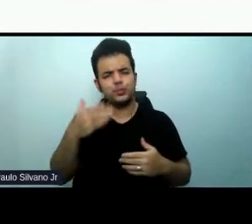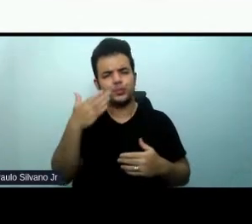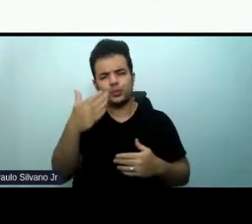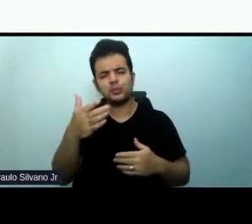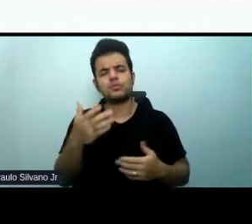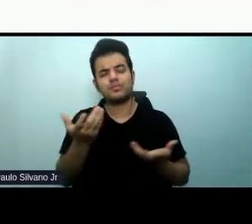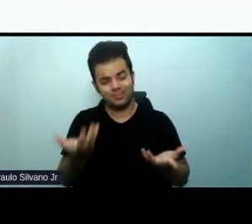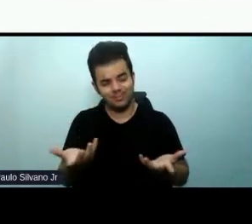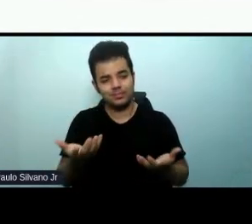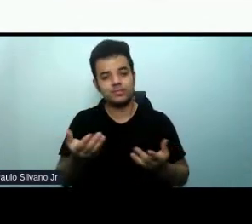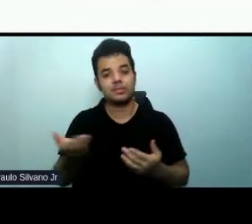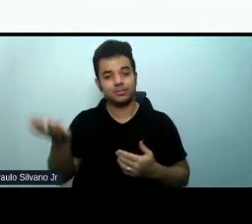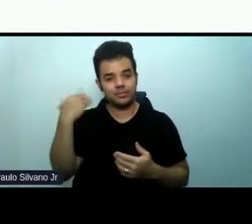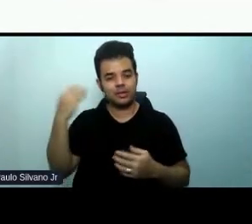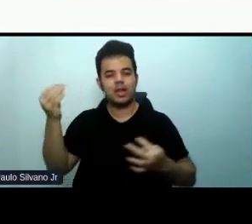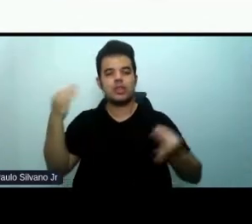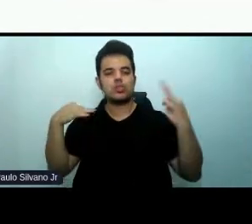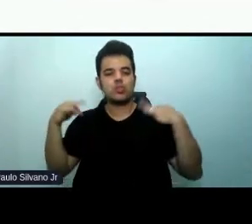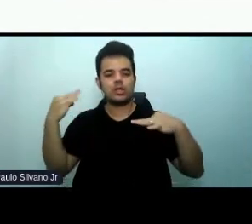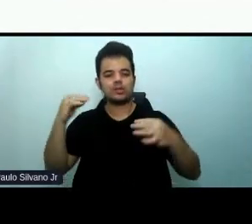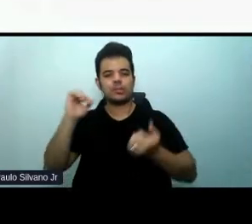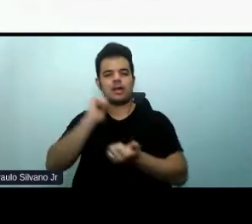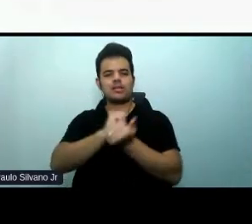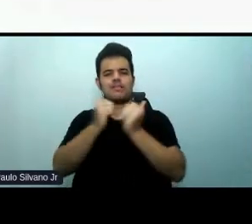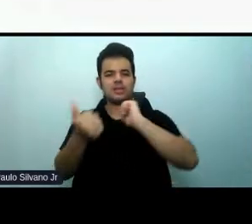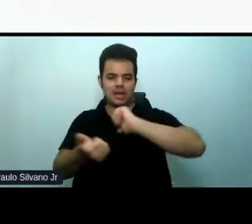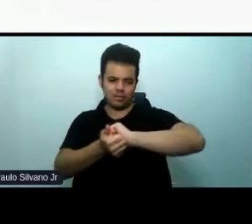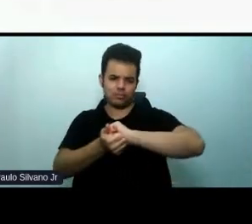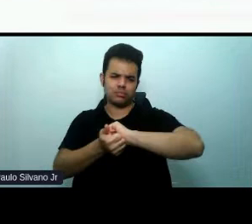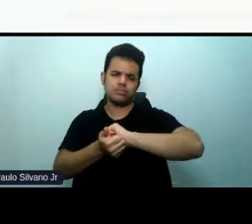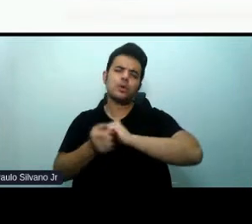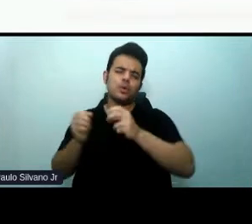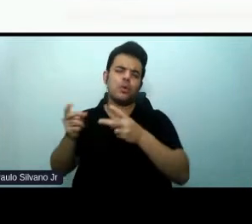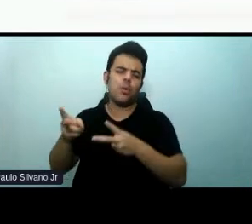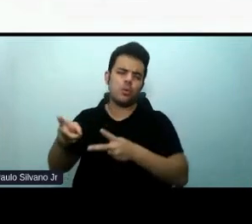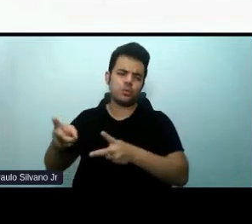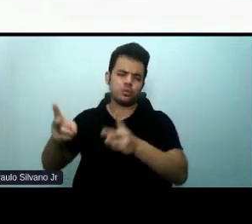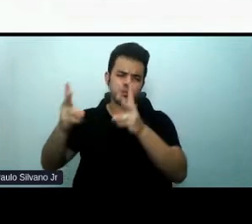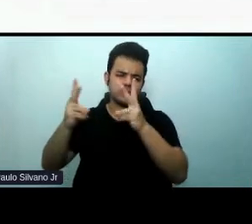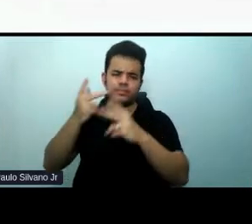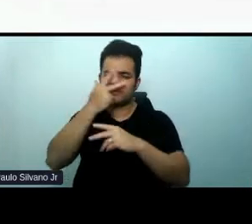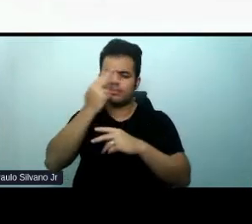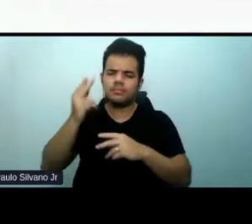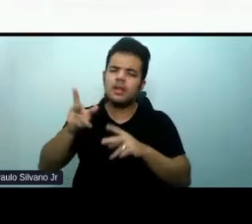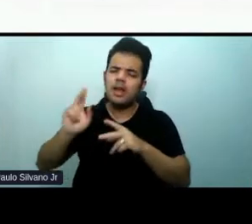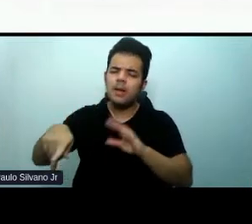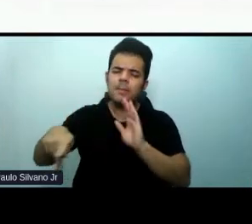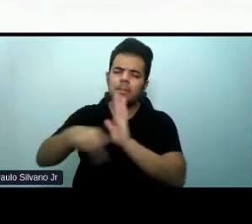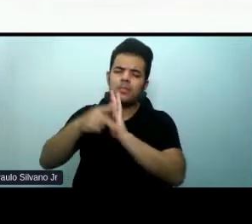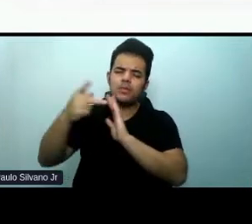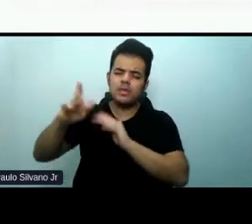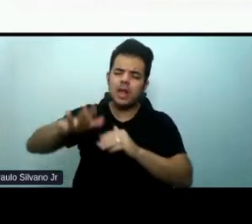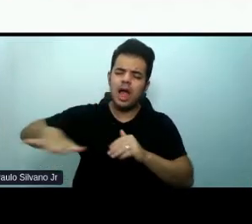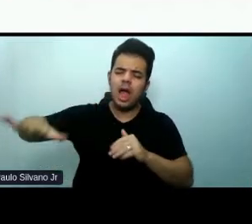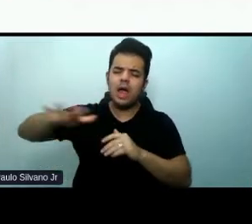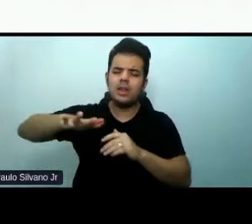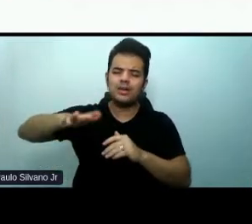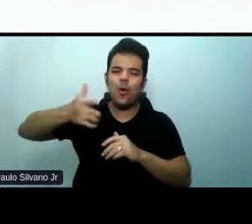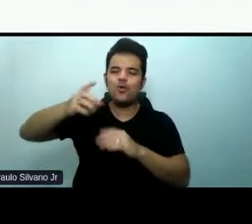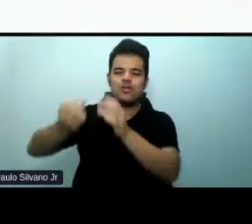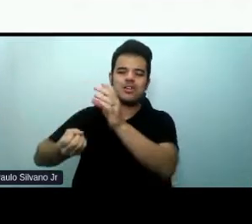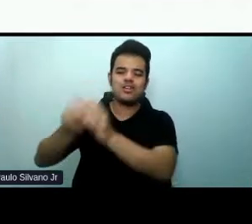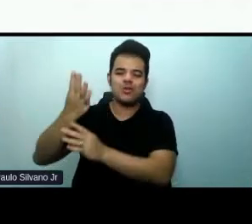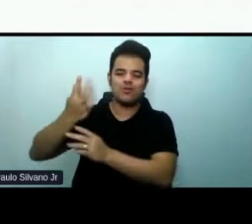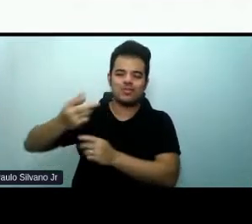a minha empresa chamava Turismo Adaptado. Ela ainda continua, mas como se fosse um segmento da minha empresa que agora